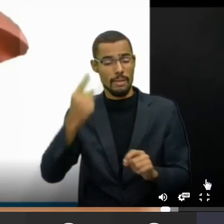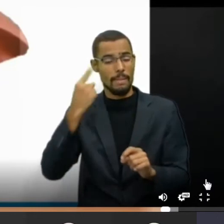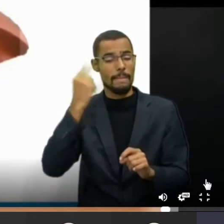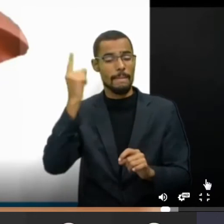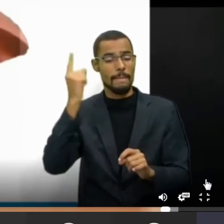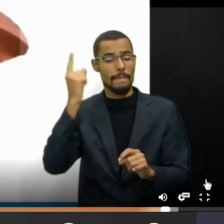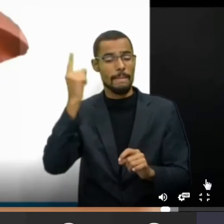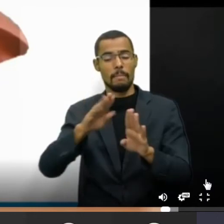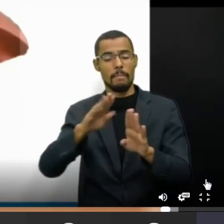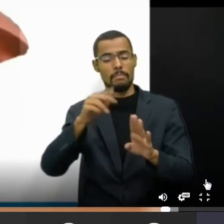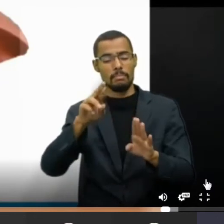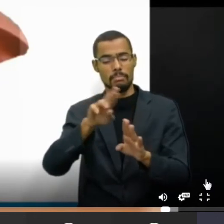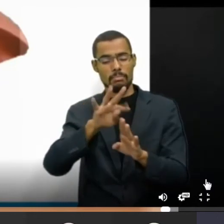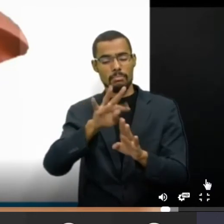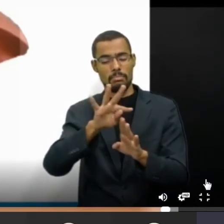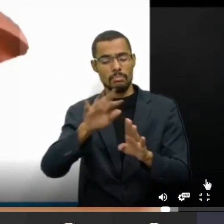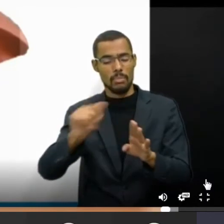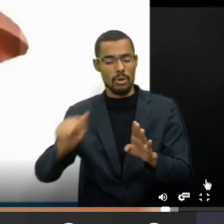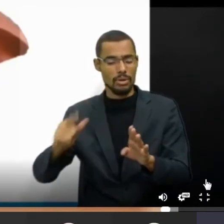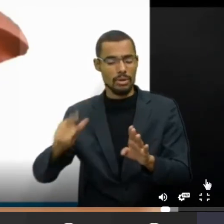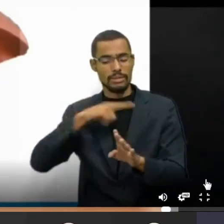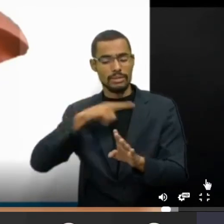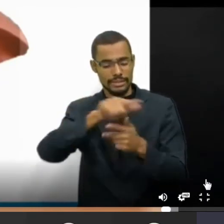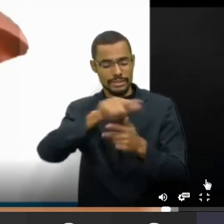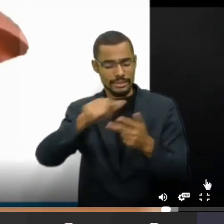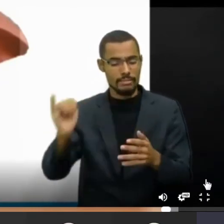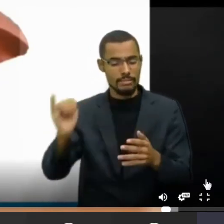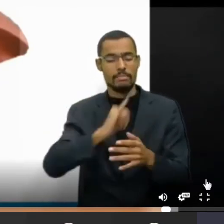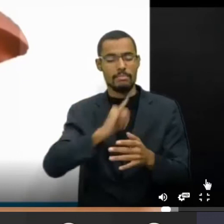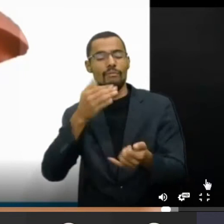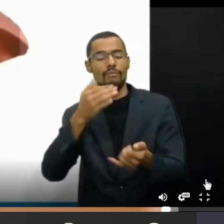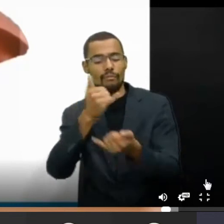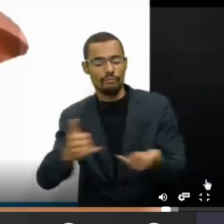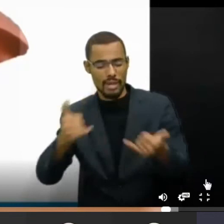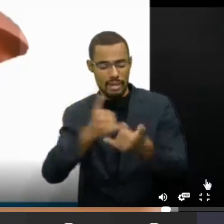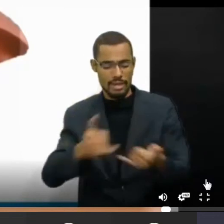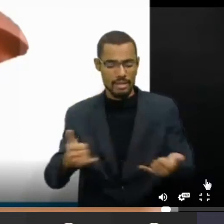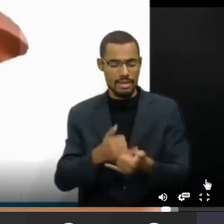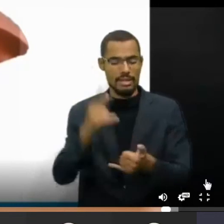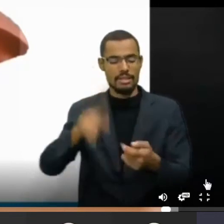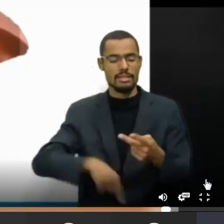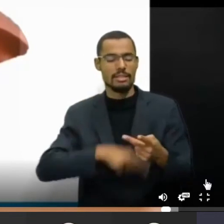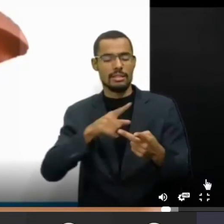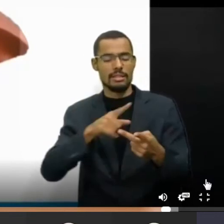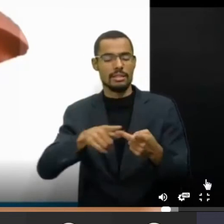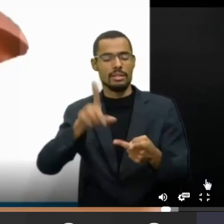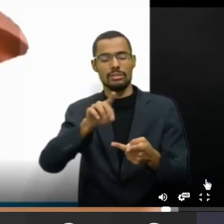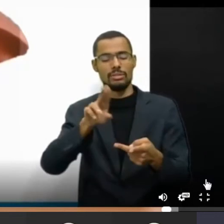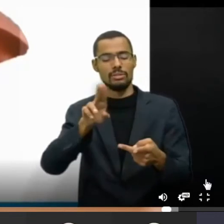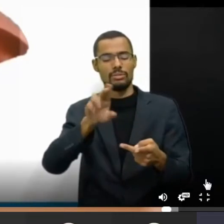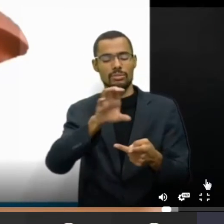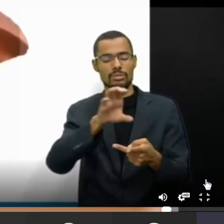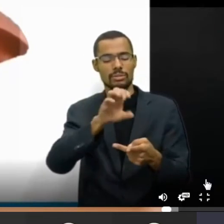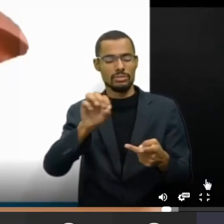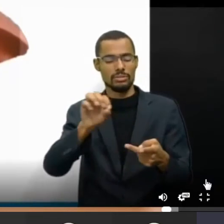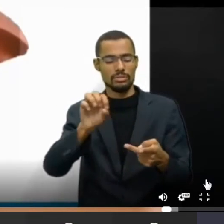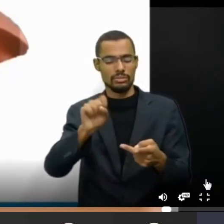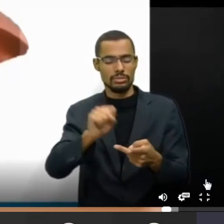porta eu tenho a presença das veias e artérias e dos ductos